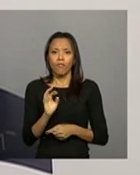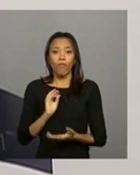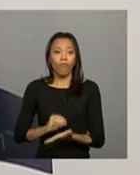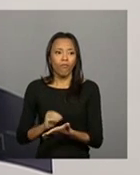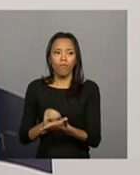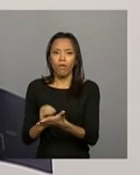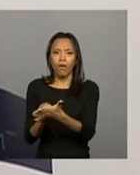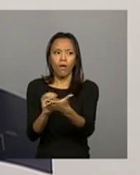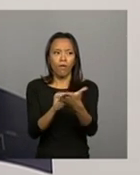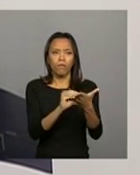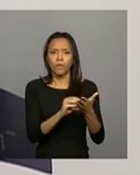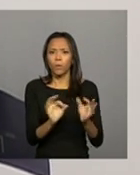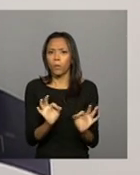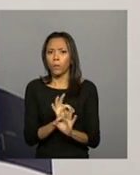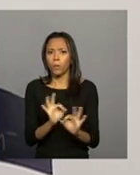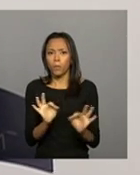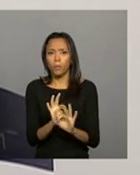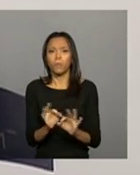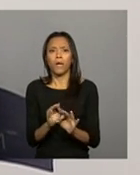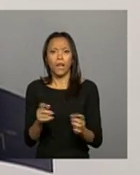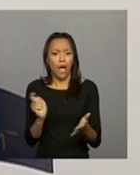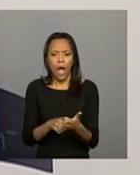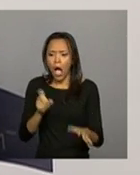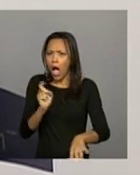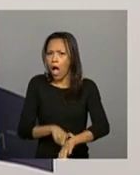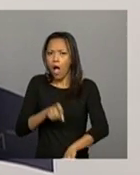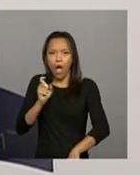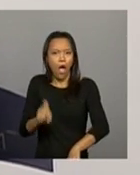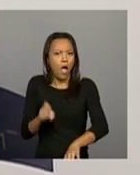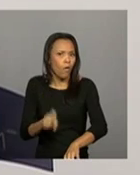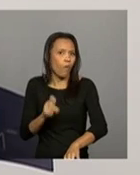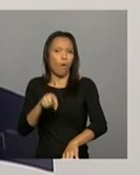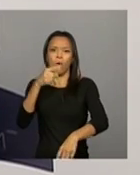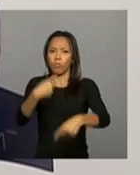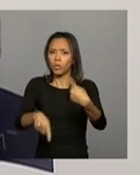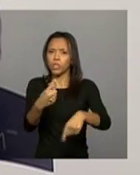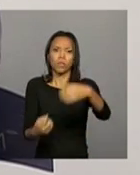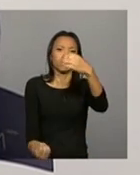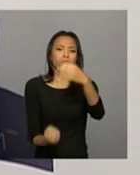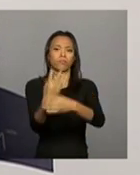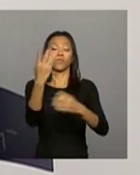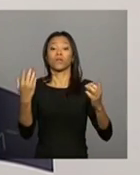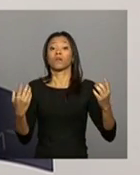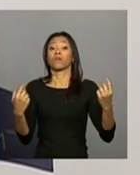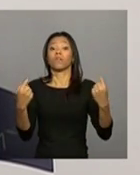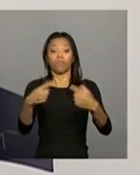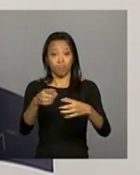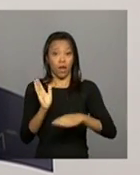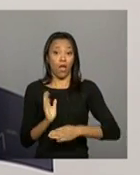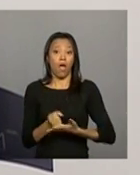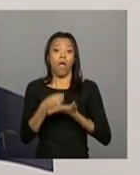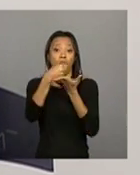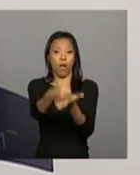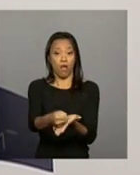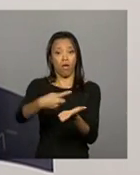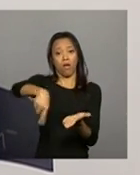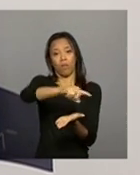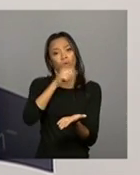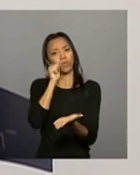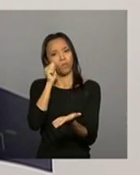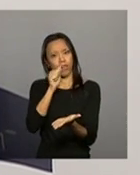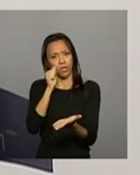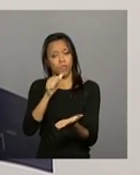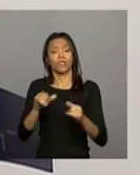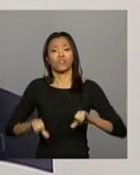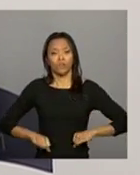Brasil para implementar a política de enfrentamento à violência contra as mulheres. O que